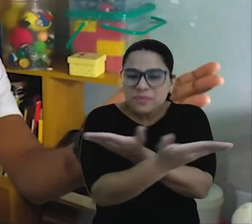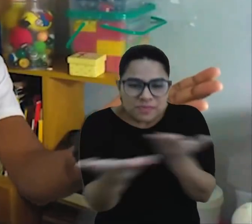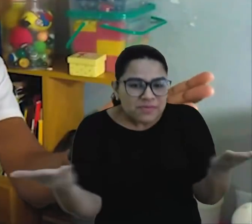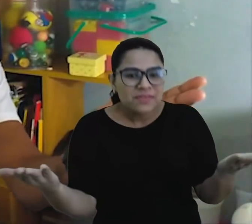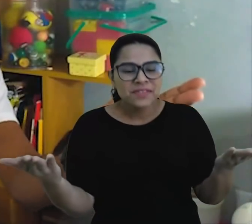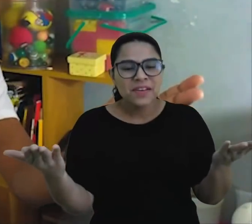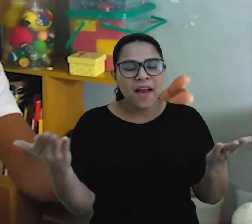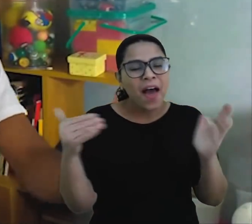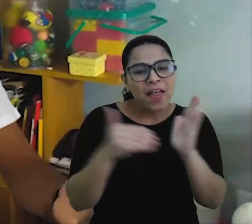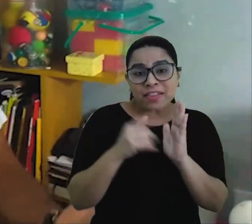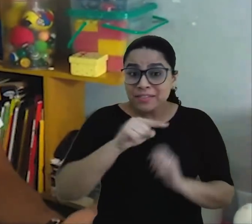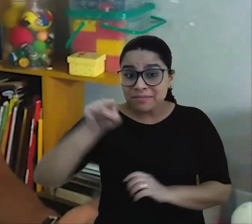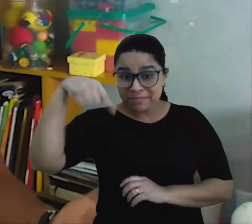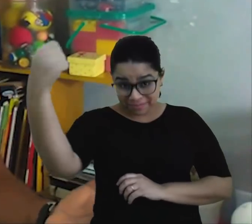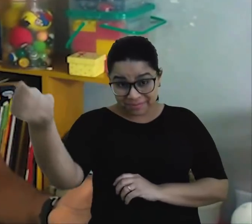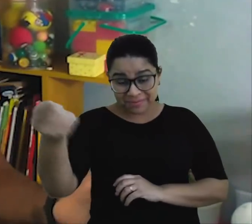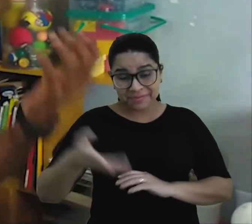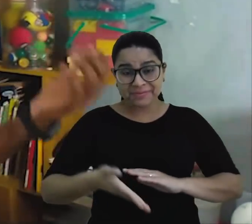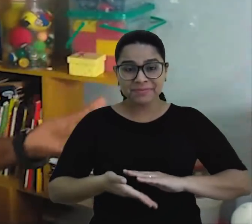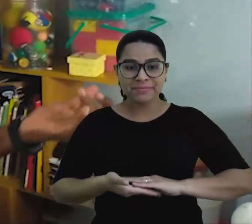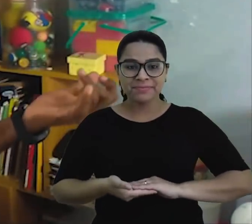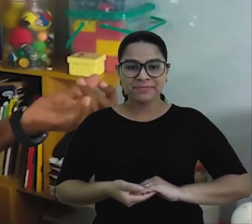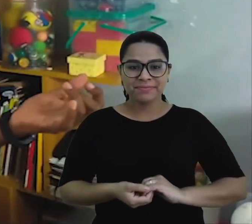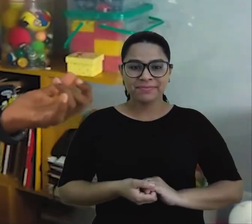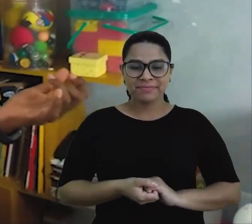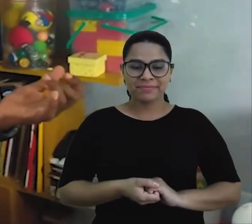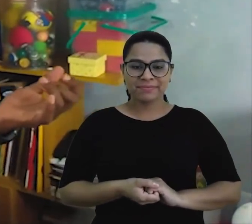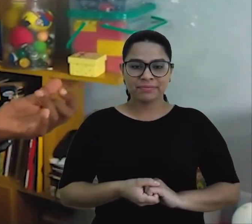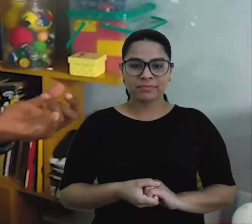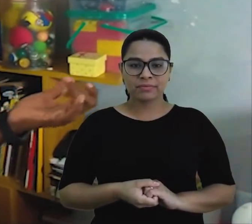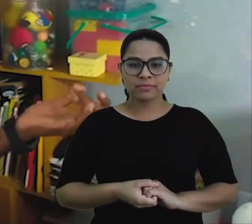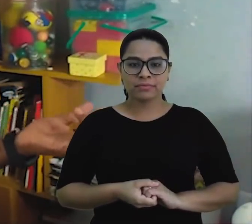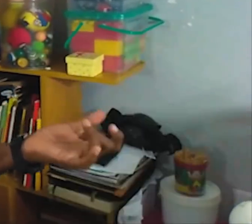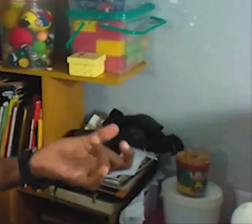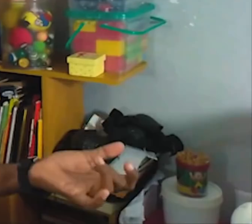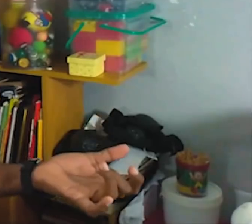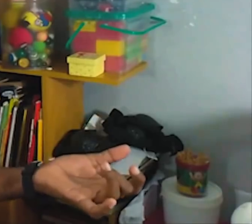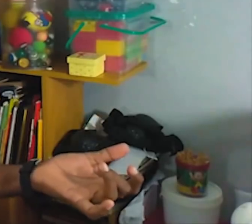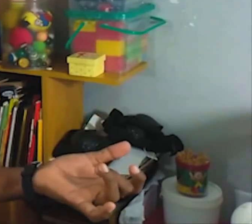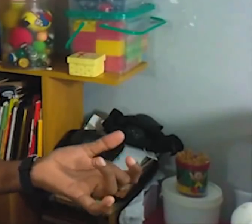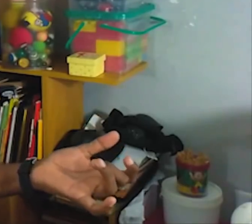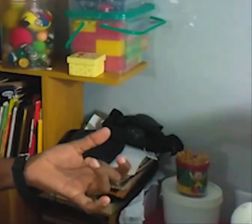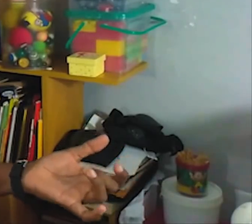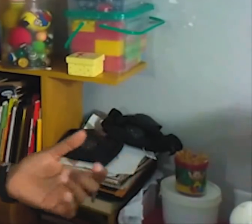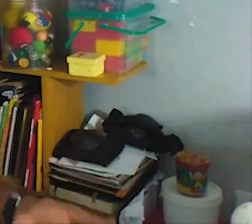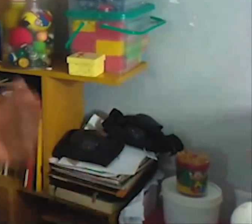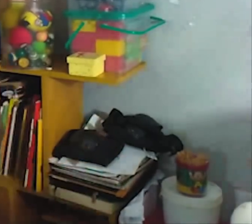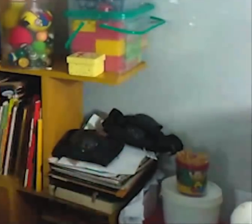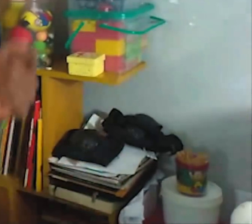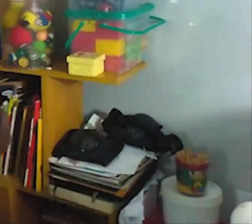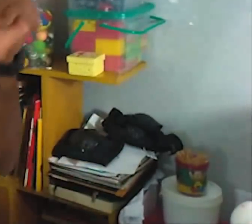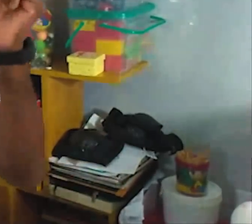Grande beijo pra vocês e até a próxima! Não esquece!